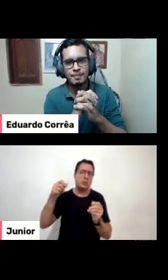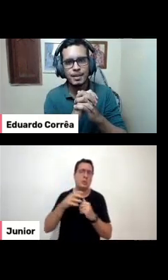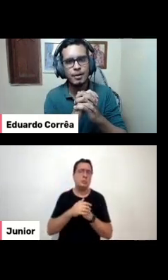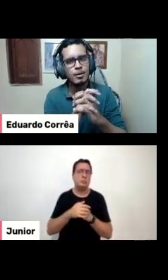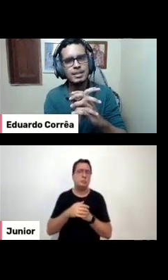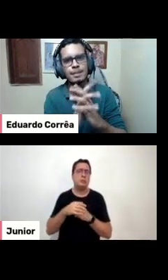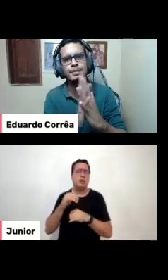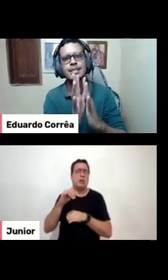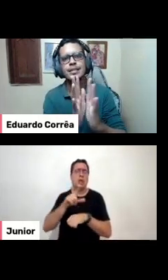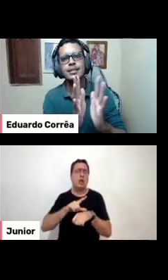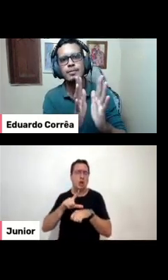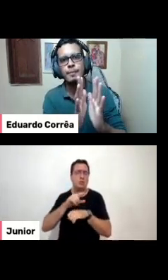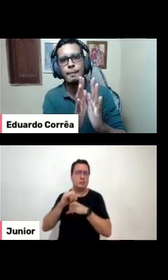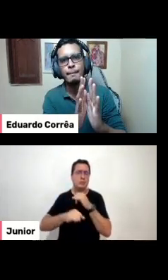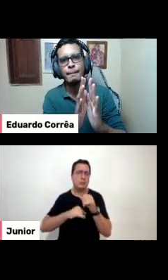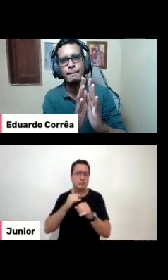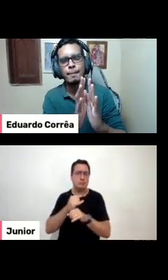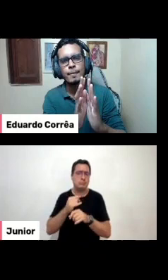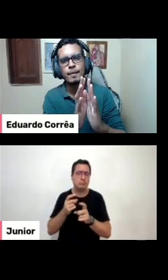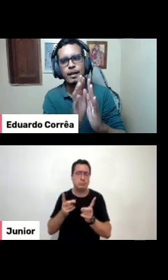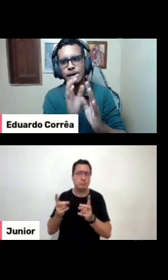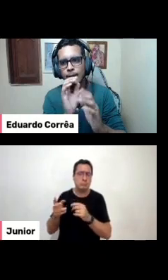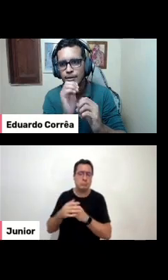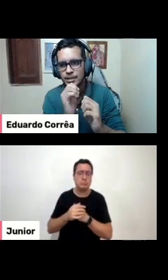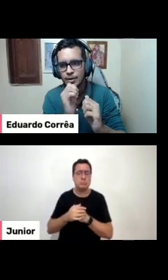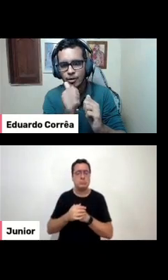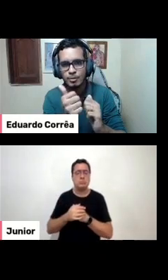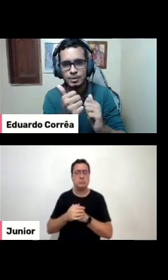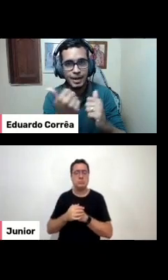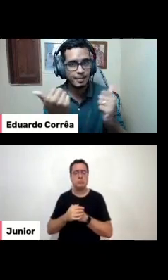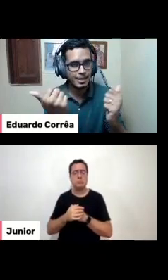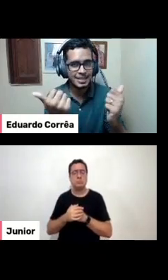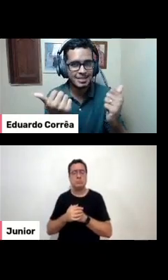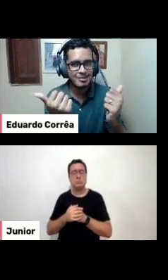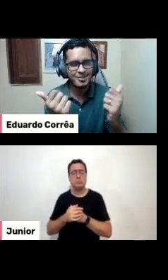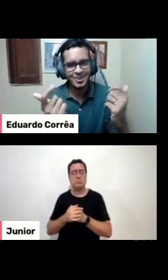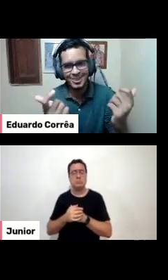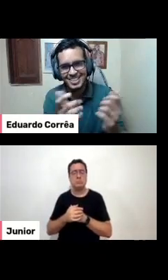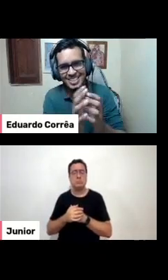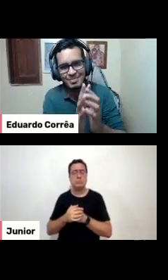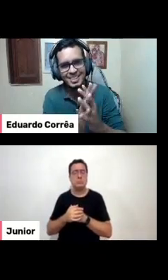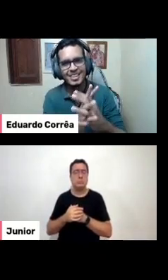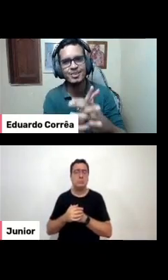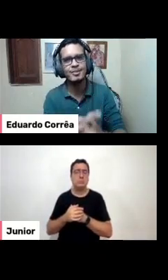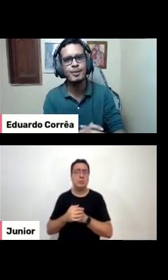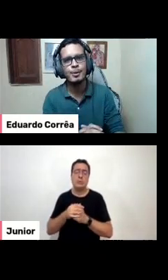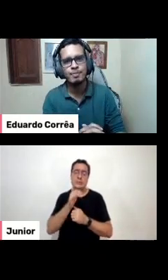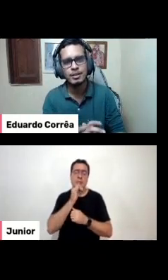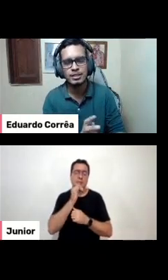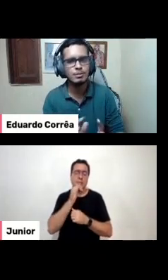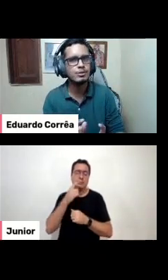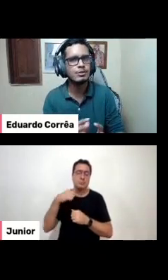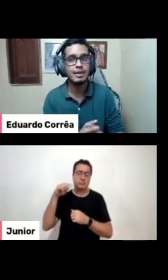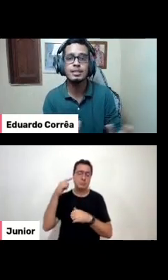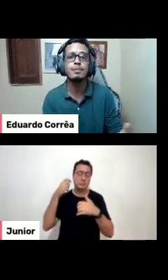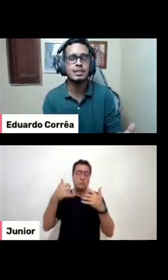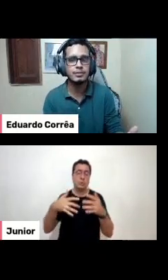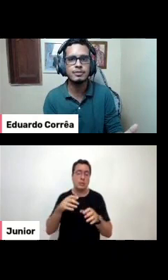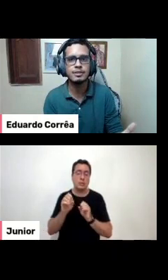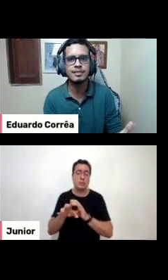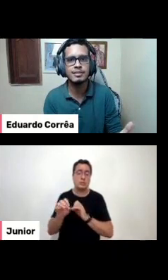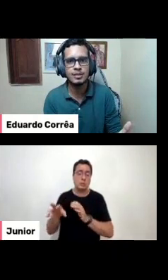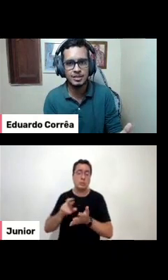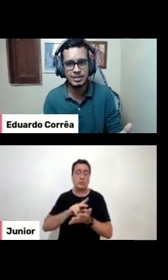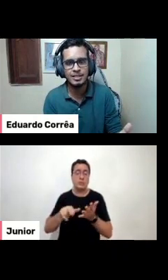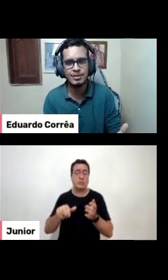e-commerce. E bora começar a pensar então. Eu posso ter um e-commerce para alimentação, que foi o nosso exemplo anterior, e nós temos vários